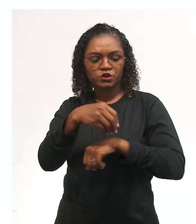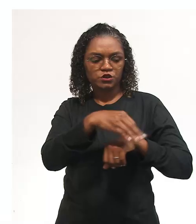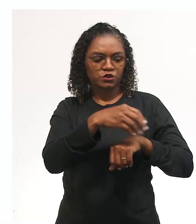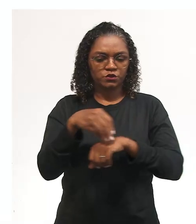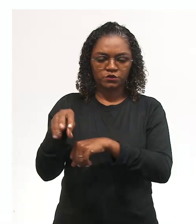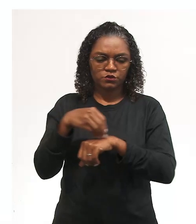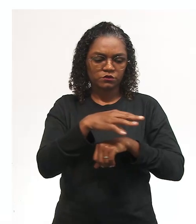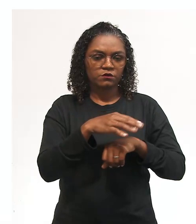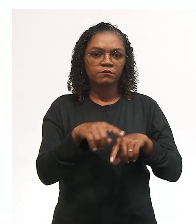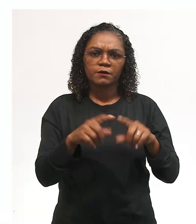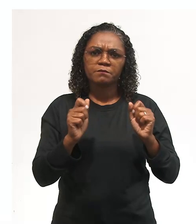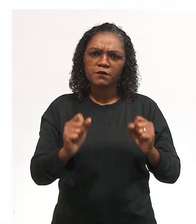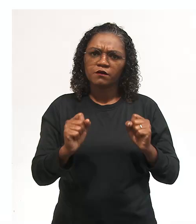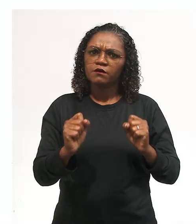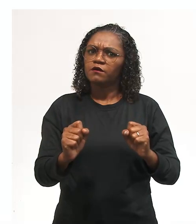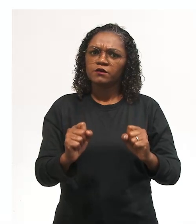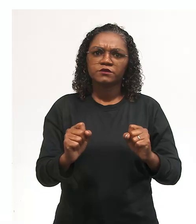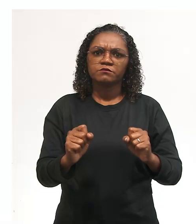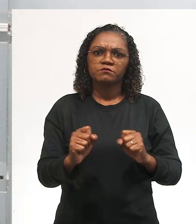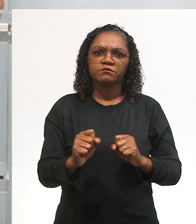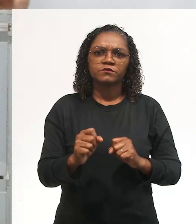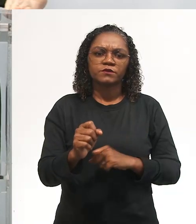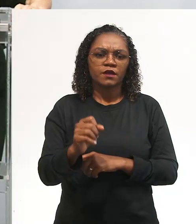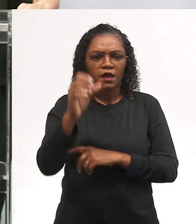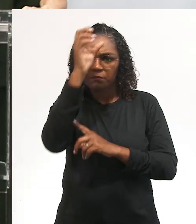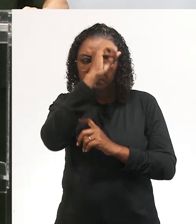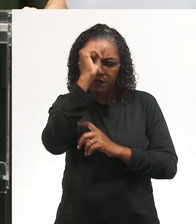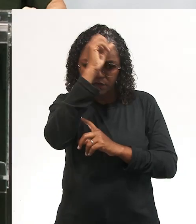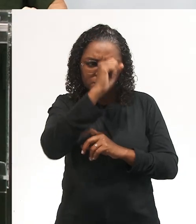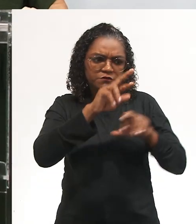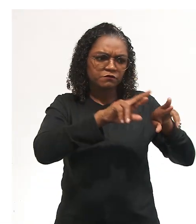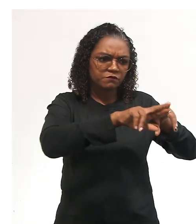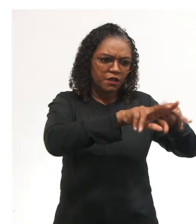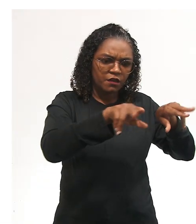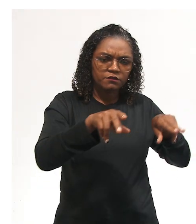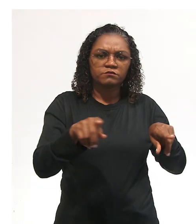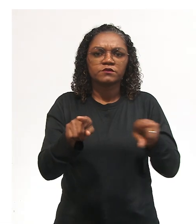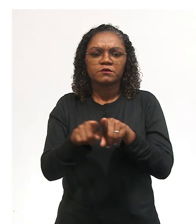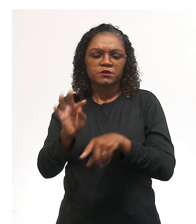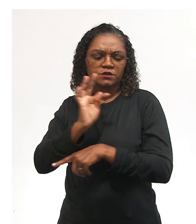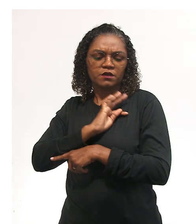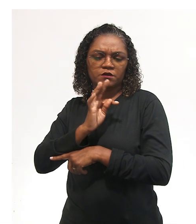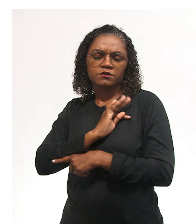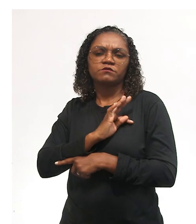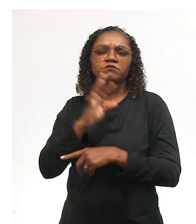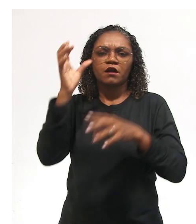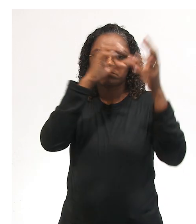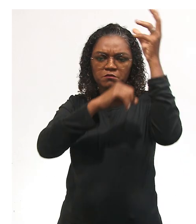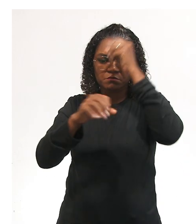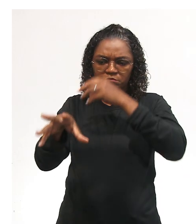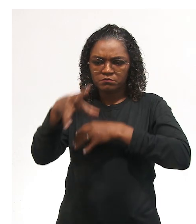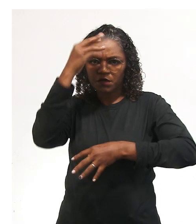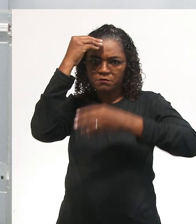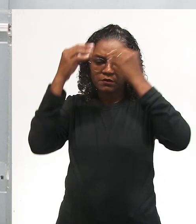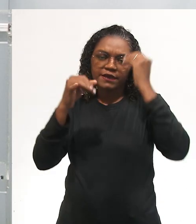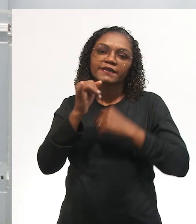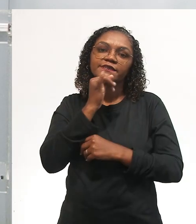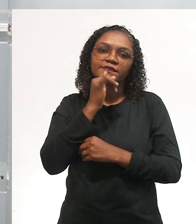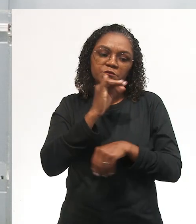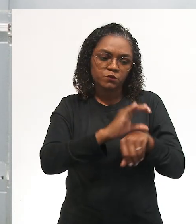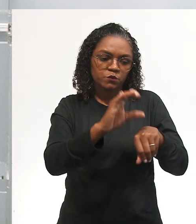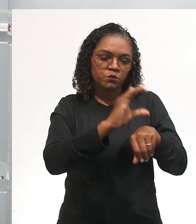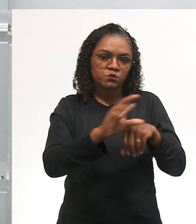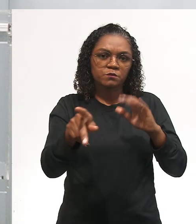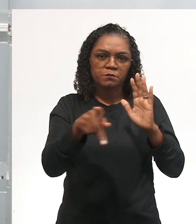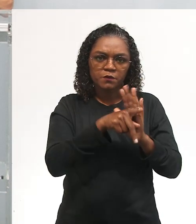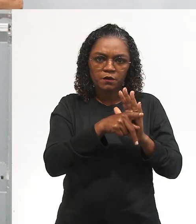Eu posso ter conhecimentos gerais e conhecimentos técnicos. Então, por exemplo, quando o meu aluno cursa curso técnico